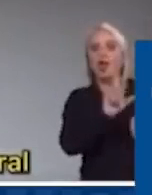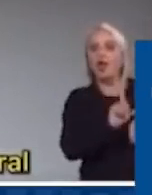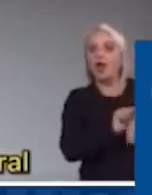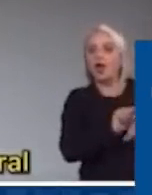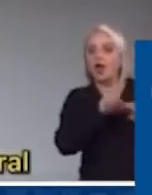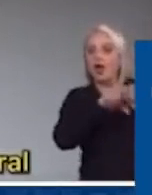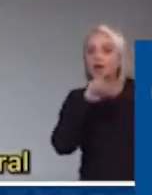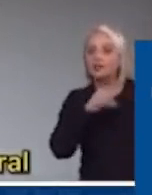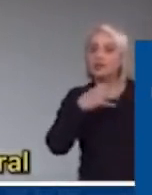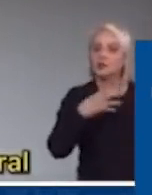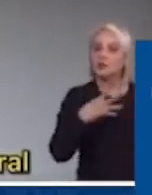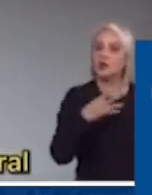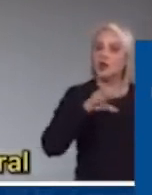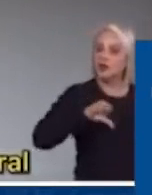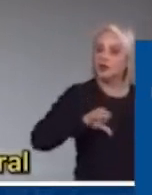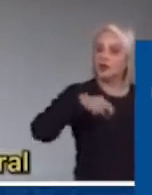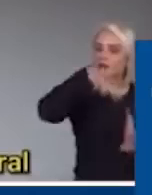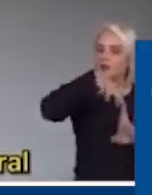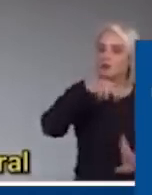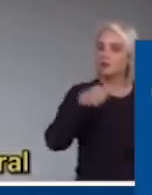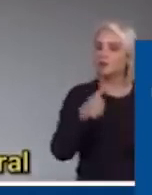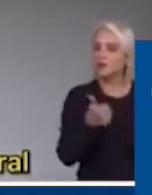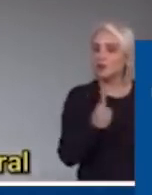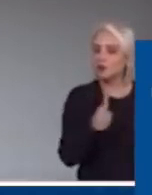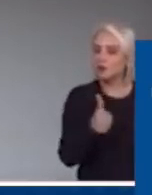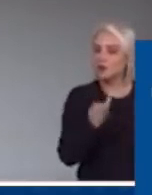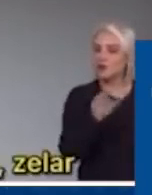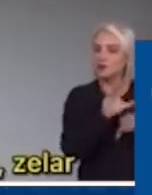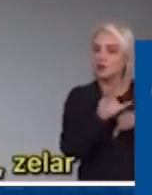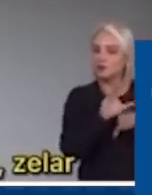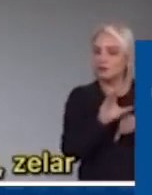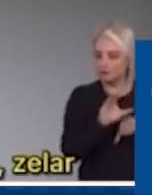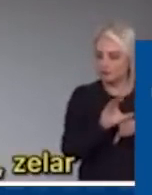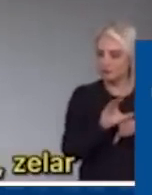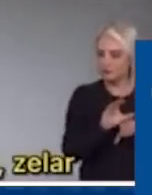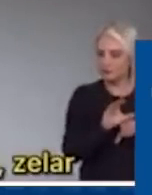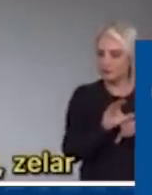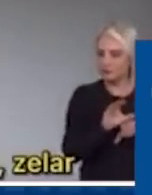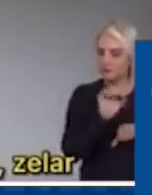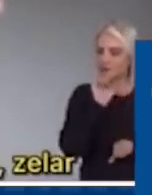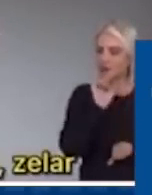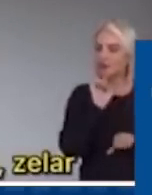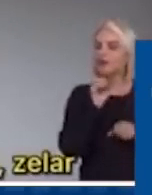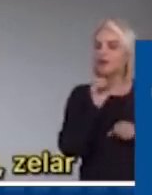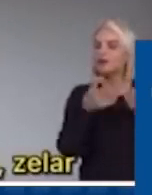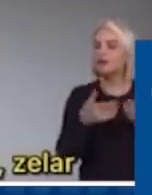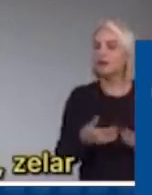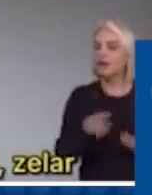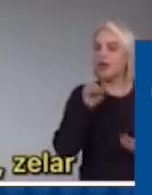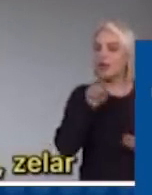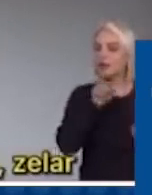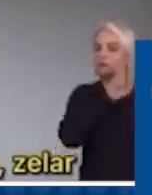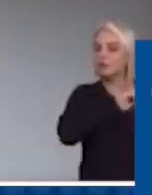inciso 11 da Constituição Federal, que diz que compete ao Congresso